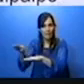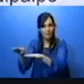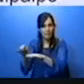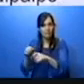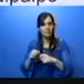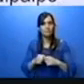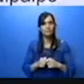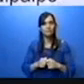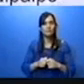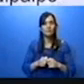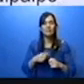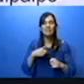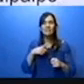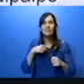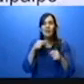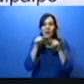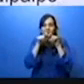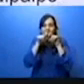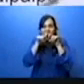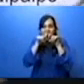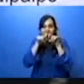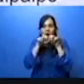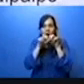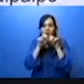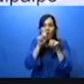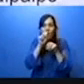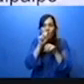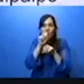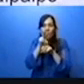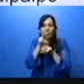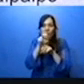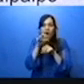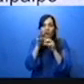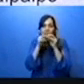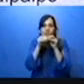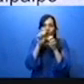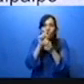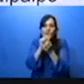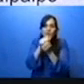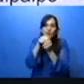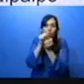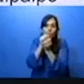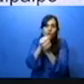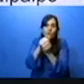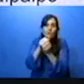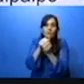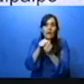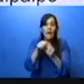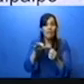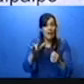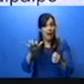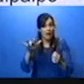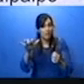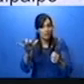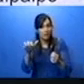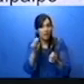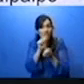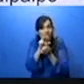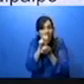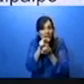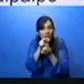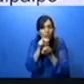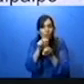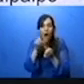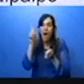tem as quelíceras, como eu falei anteriormente, é um órgão que tem a função de macerar o alimento. Na aranha é o órgão que inocula o veneno.